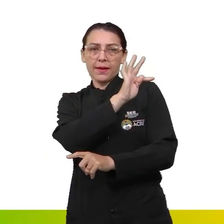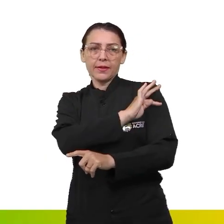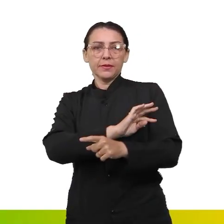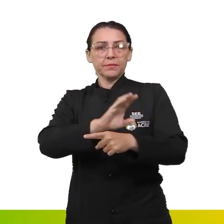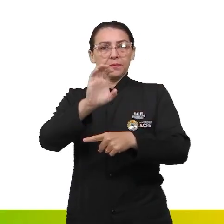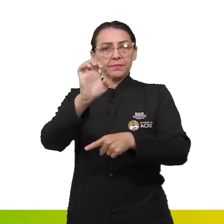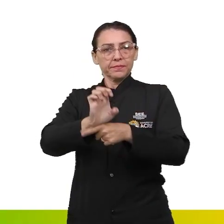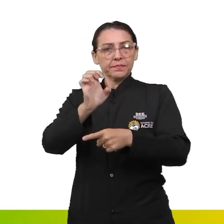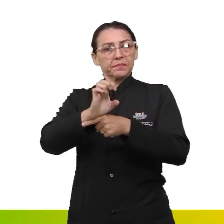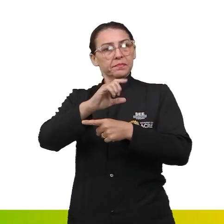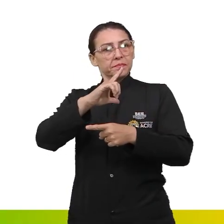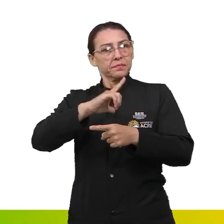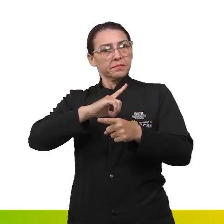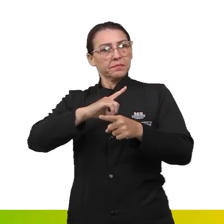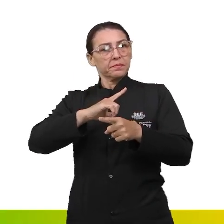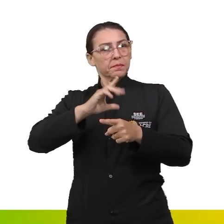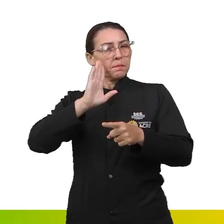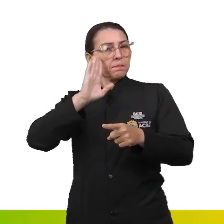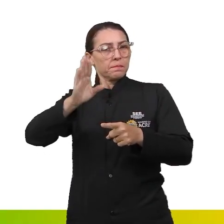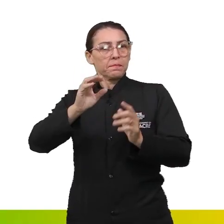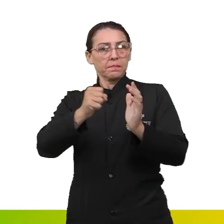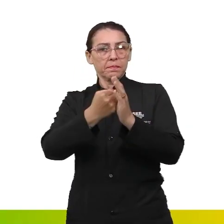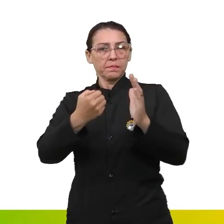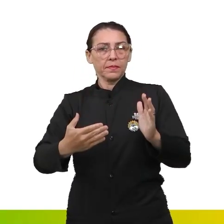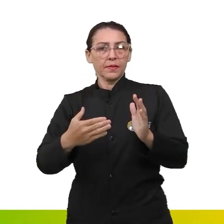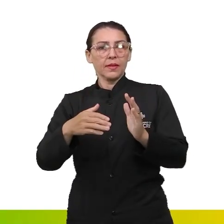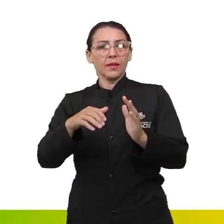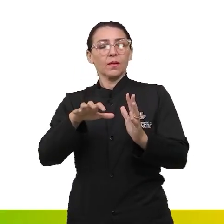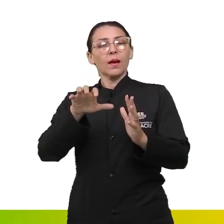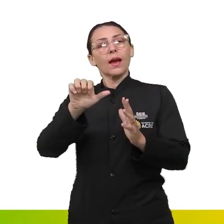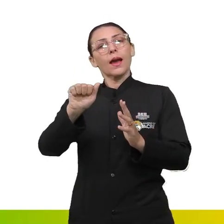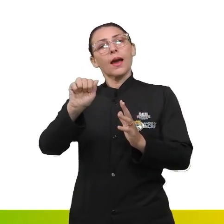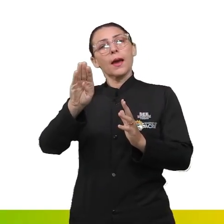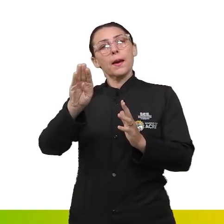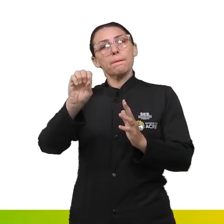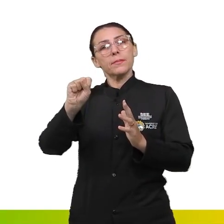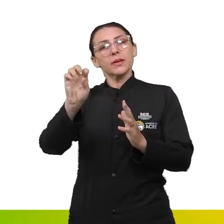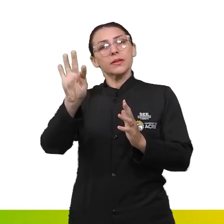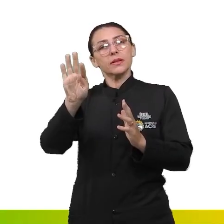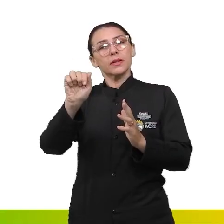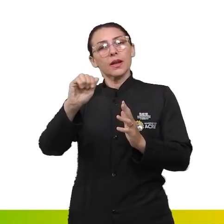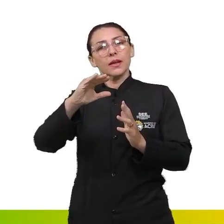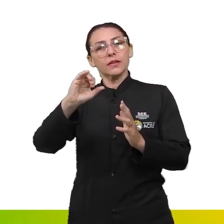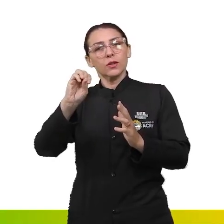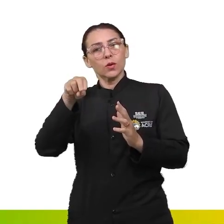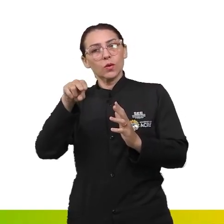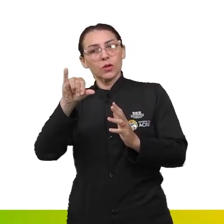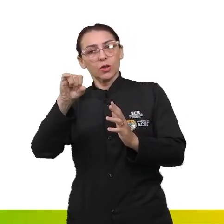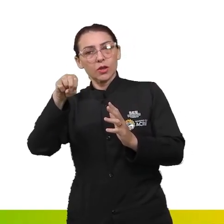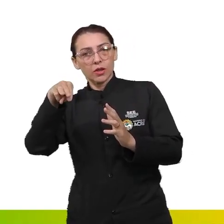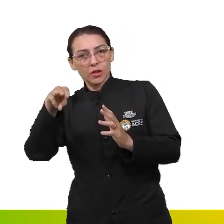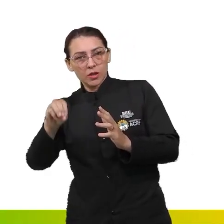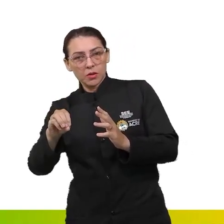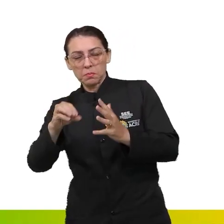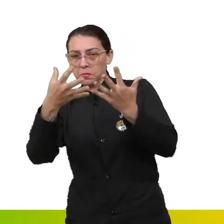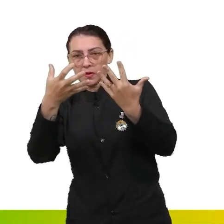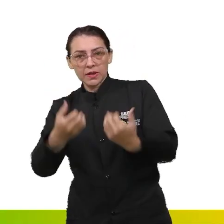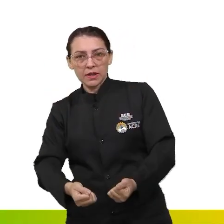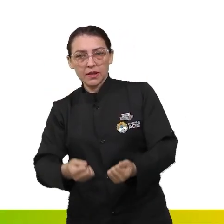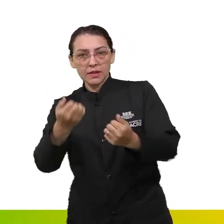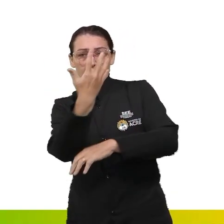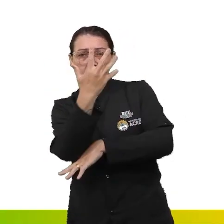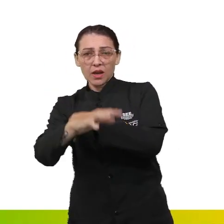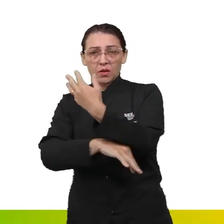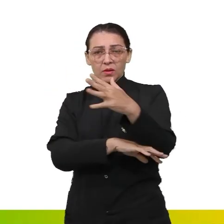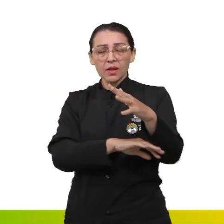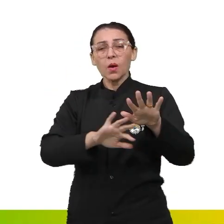técnicas. E. Tinha como principal característica o abstracionismo e a negação da natureza.